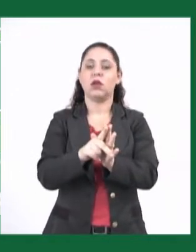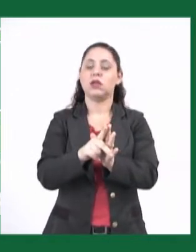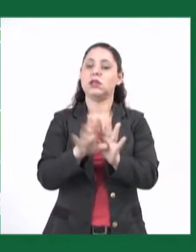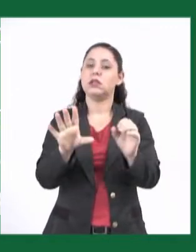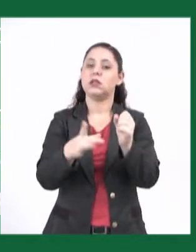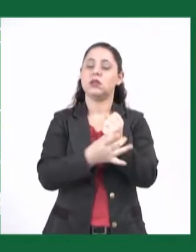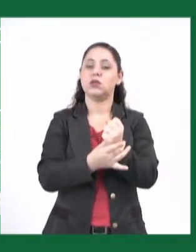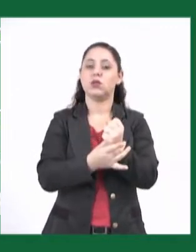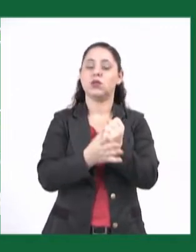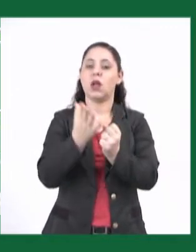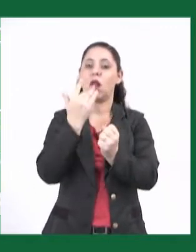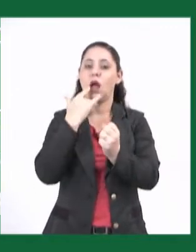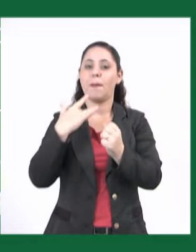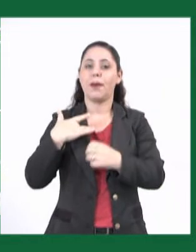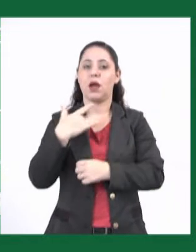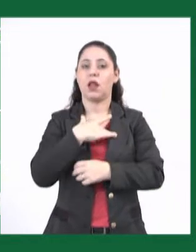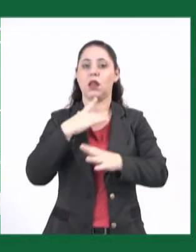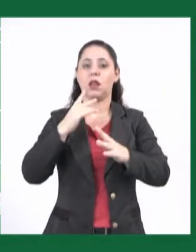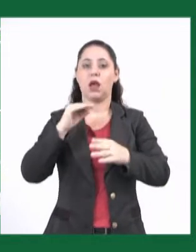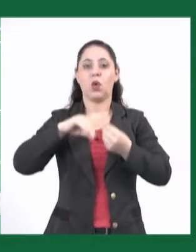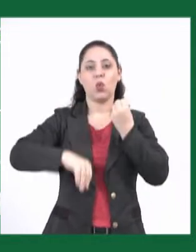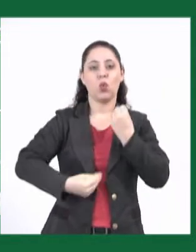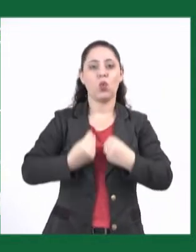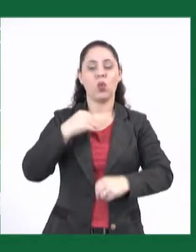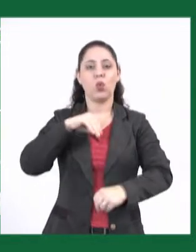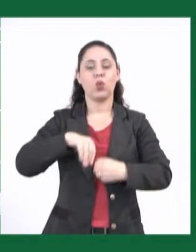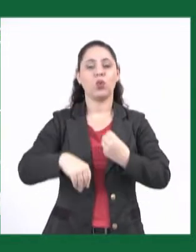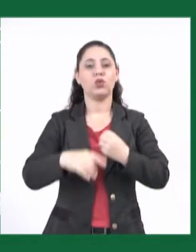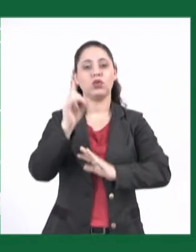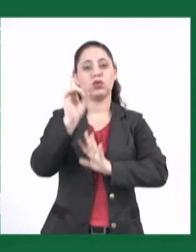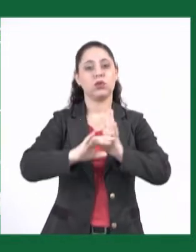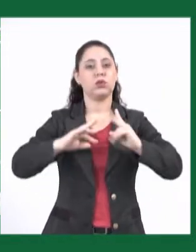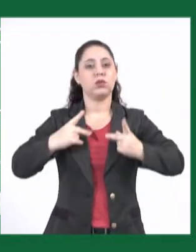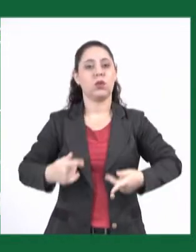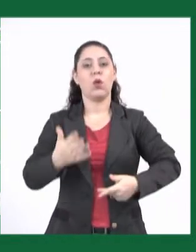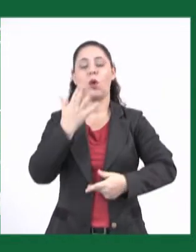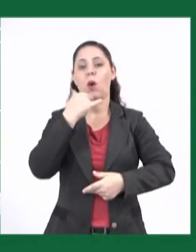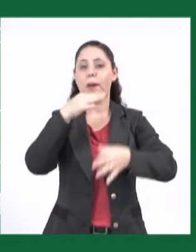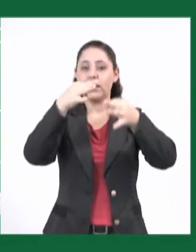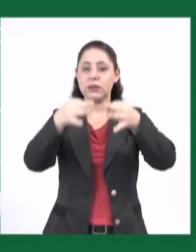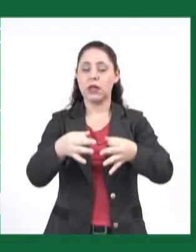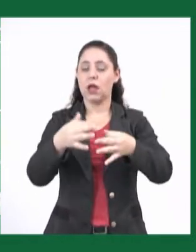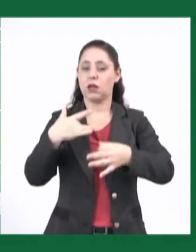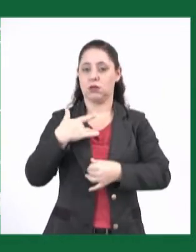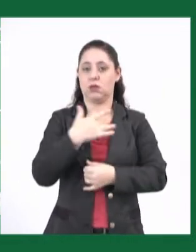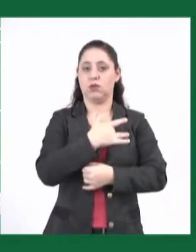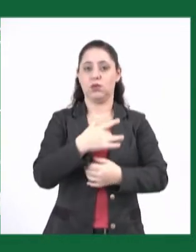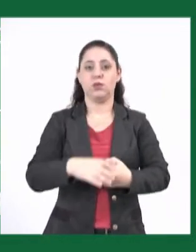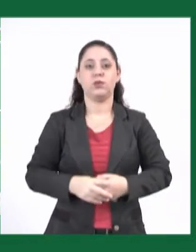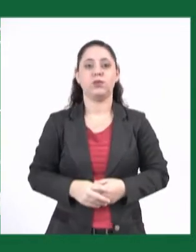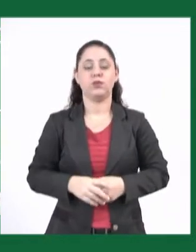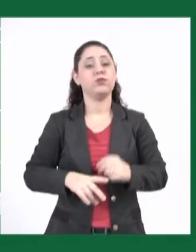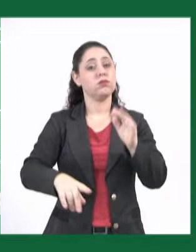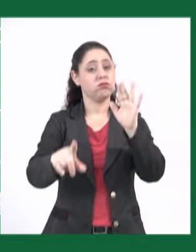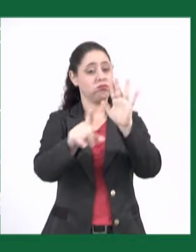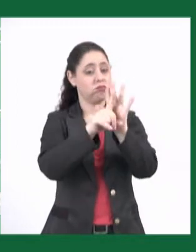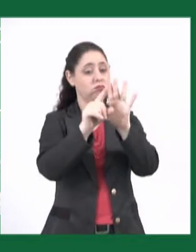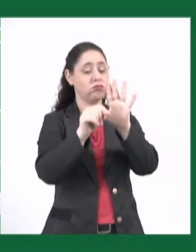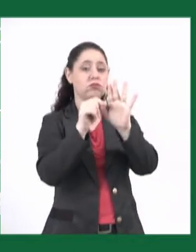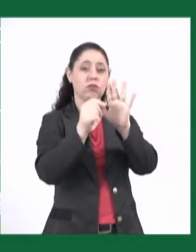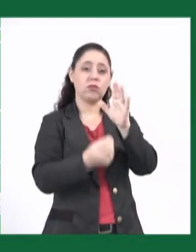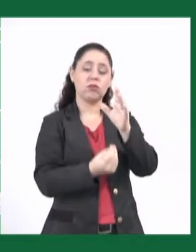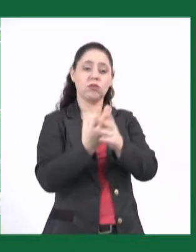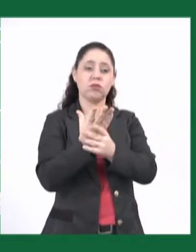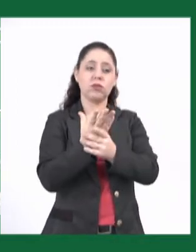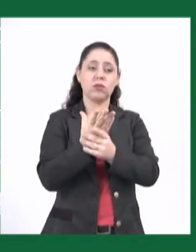alimentar e nutricional, com o objetivo de assegurar o direito humano à alimentação adequada e saudável, né? Essa lei, ela cria o